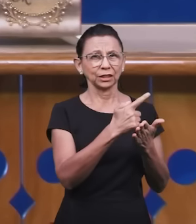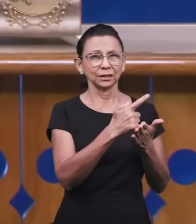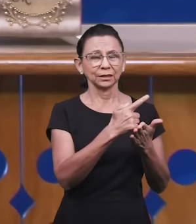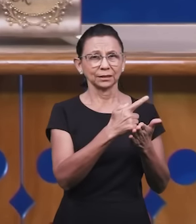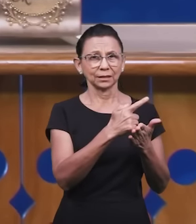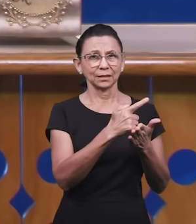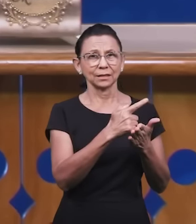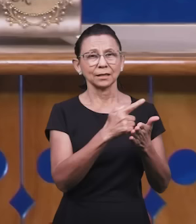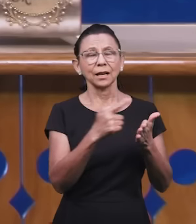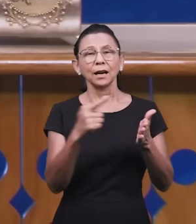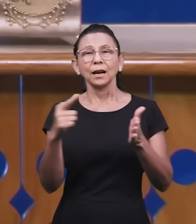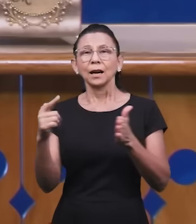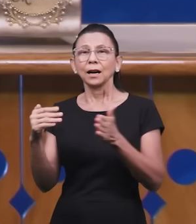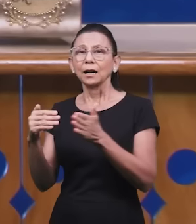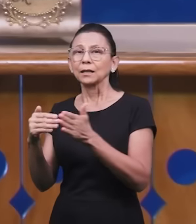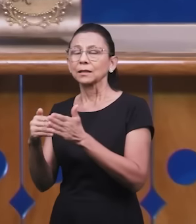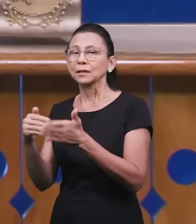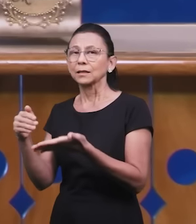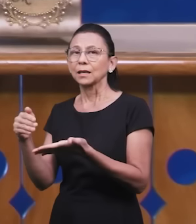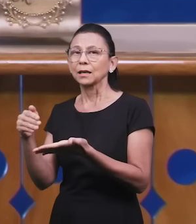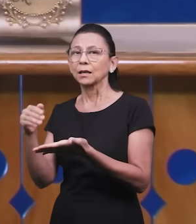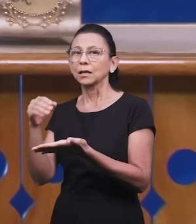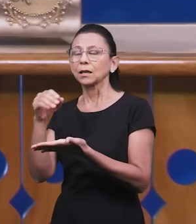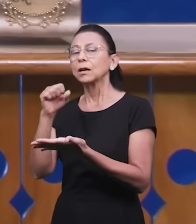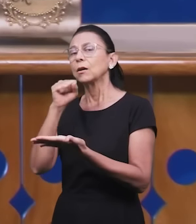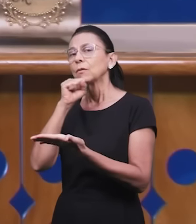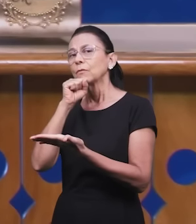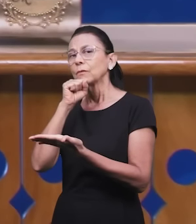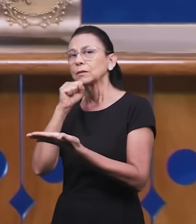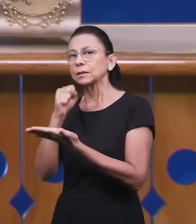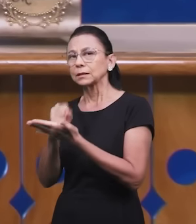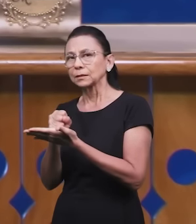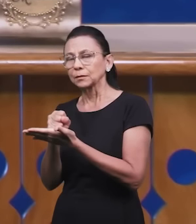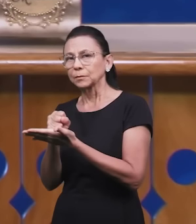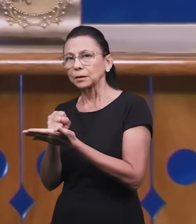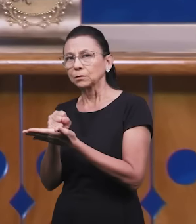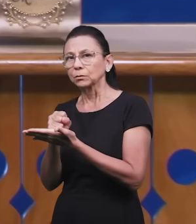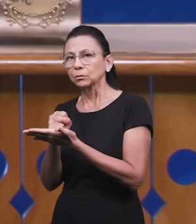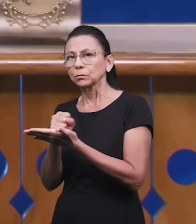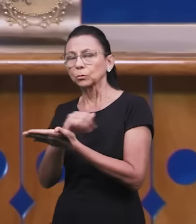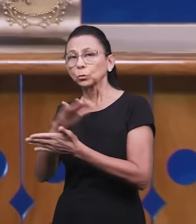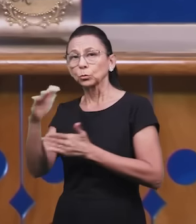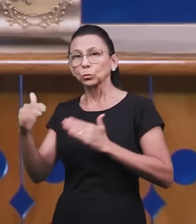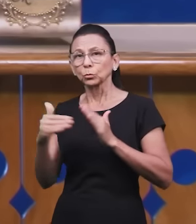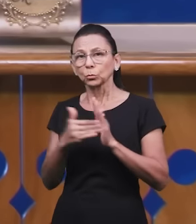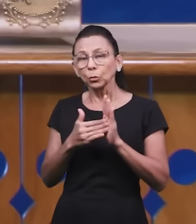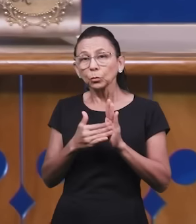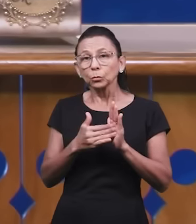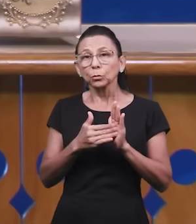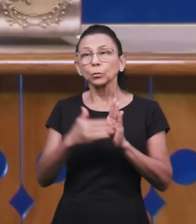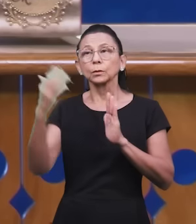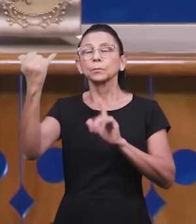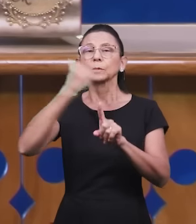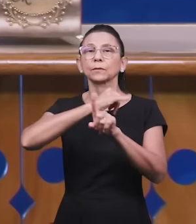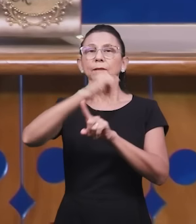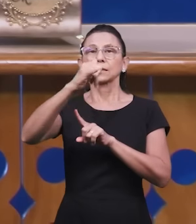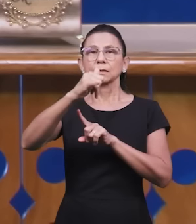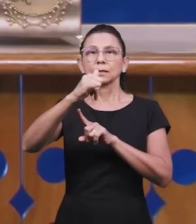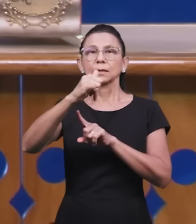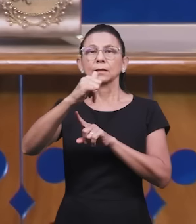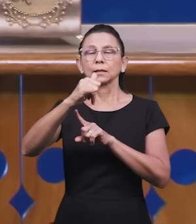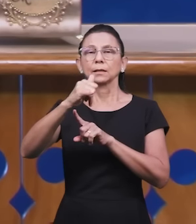Testamento, especialmente no Velho Testamento, no Novo Testamento para a vida da igreja, mas nós vemos a profecia completa sobre o